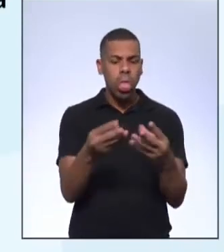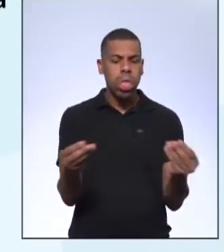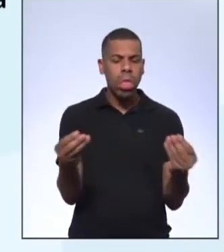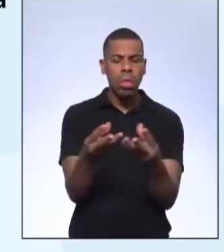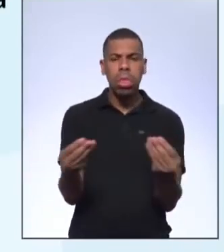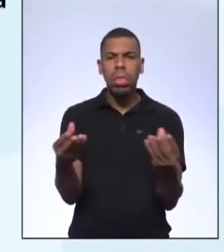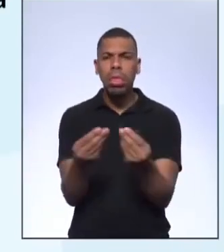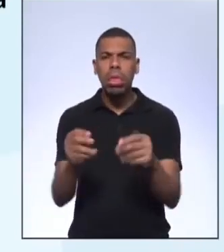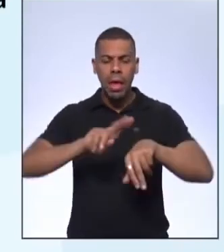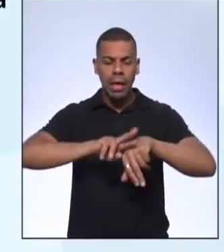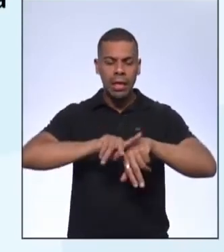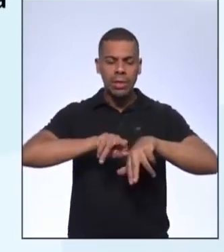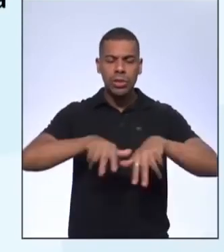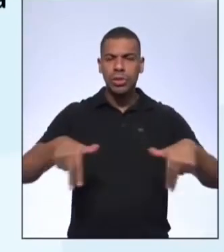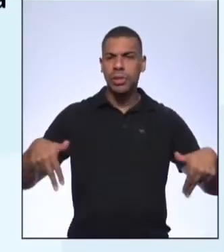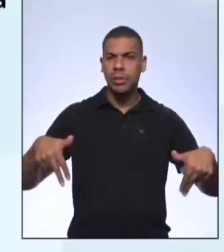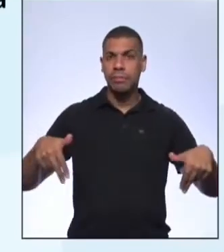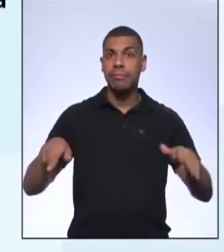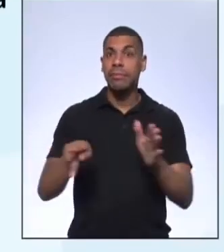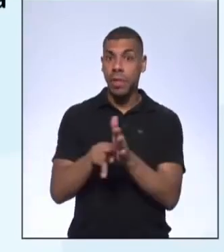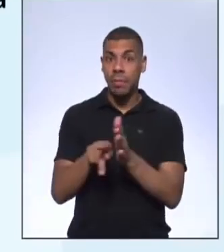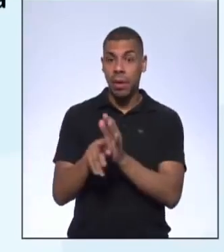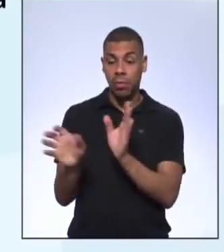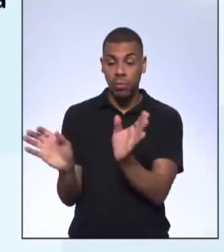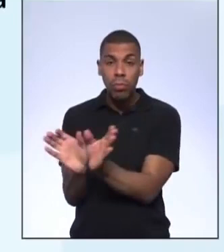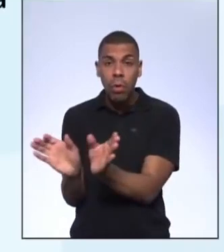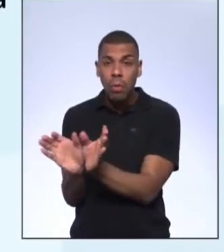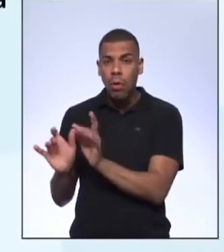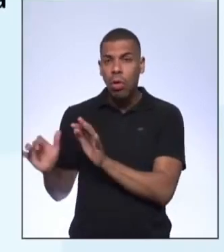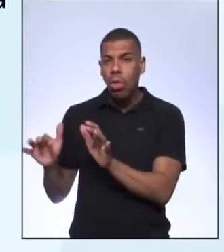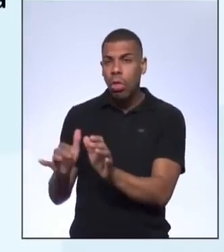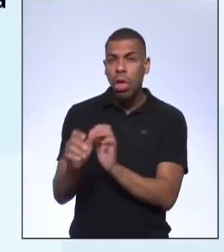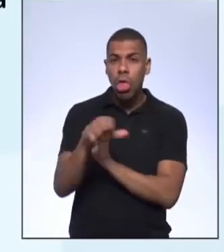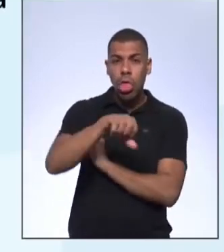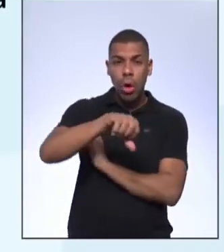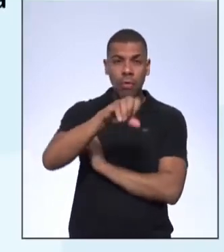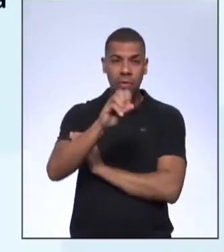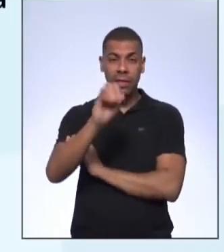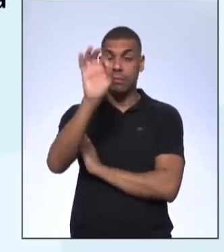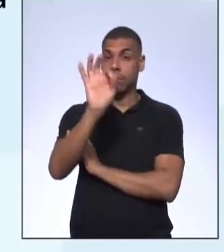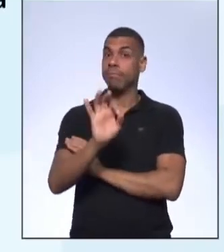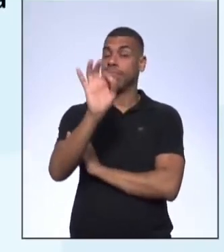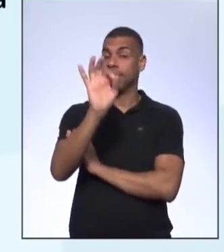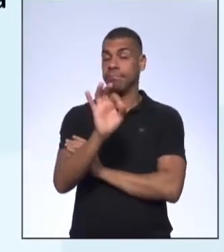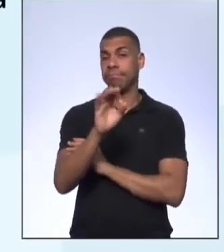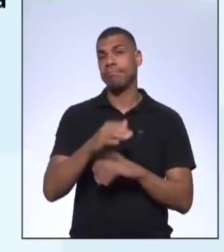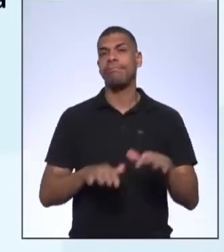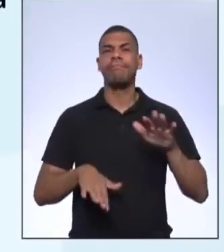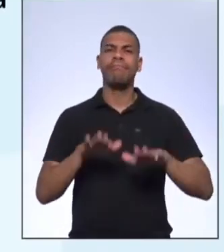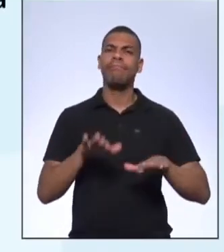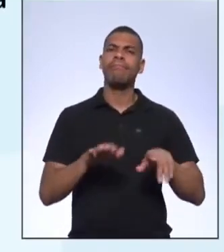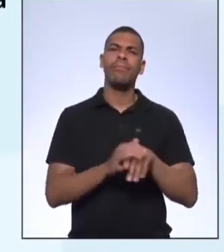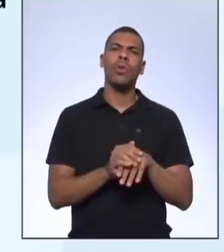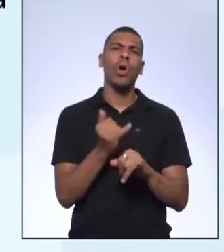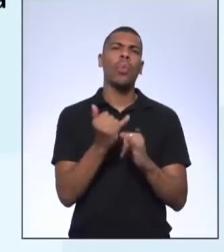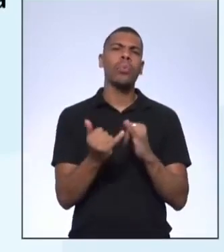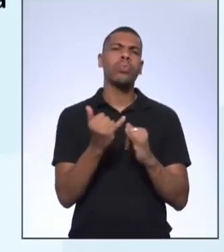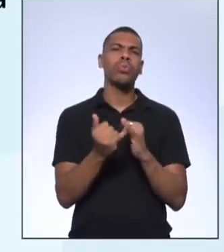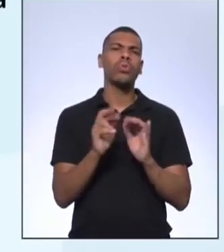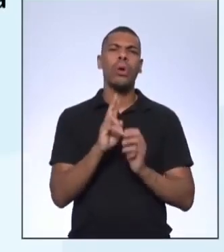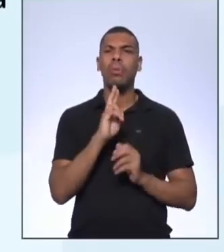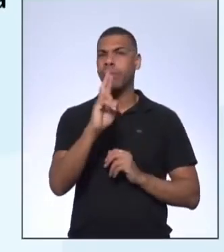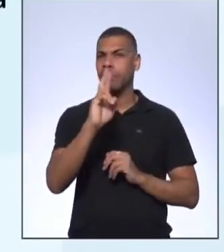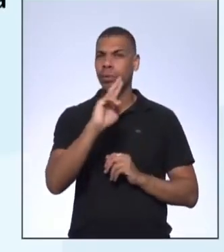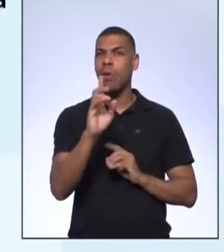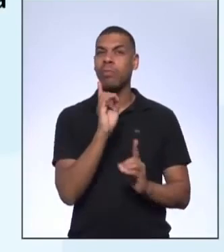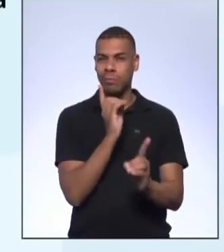muitas etnias, né? A população aborígene foi reduzida a 90%, então isso já dá aí quase que uma resposta do que eu acabei